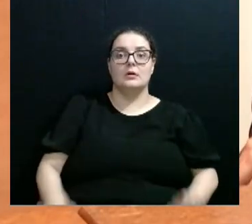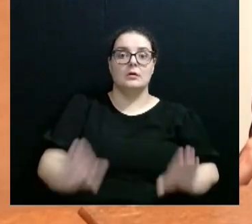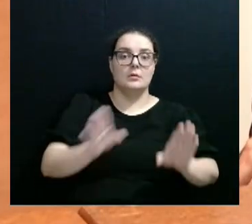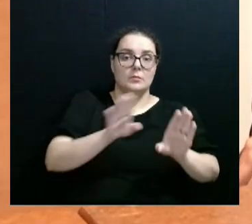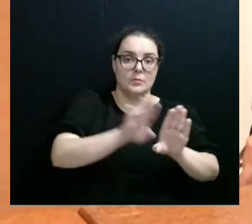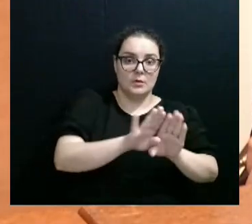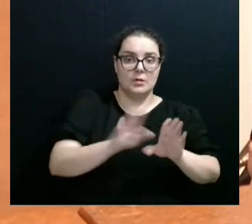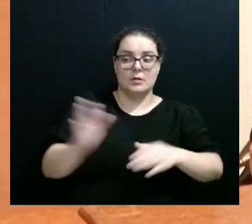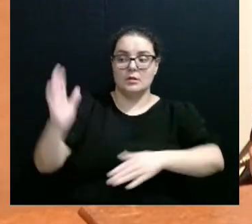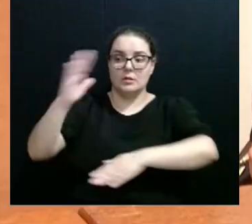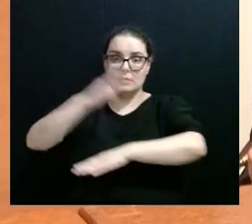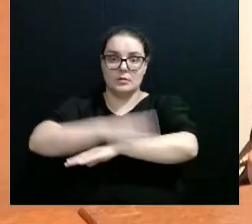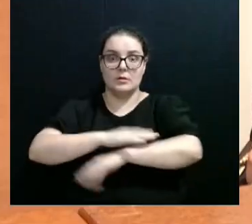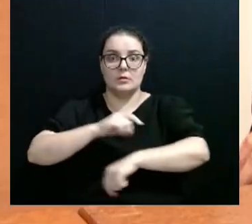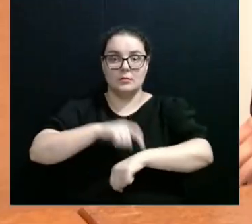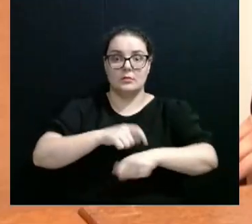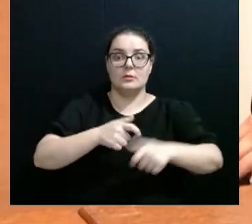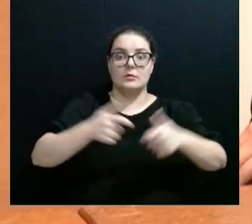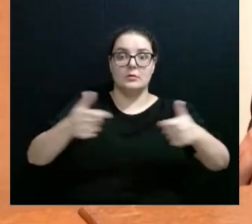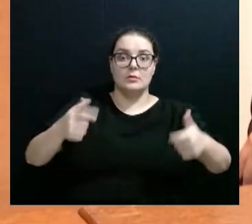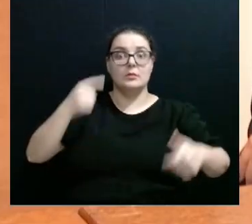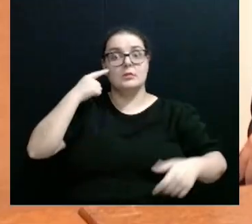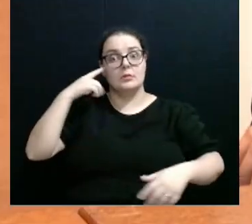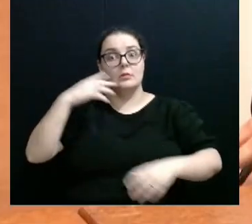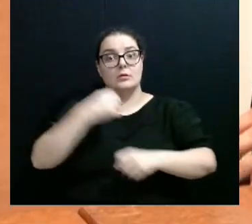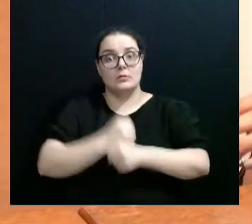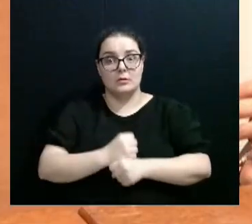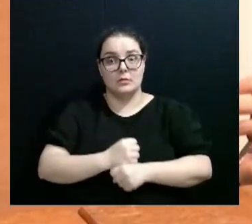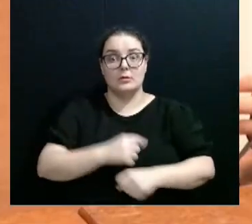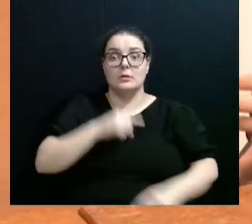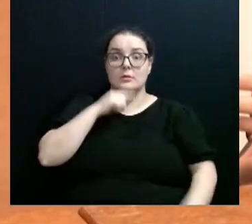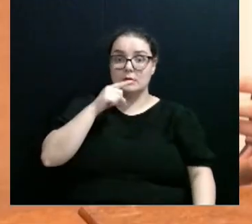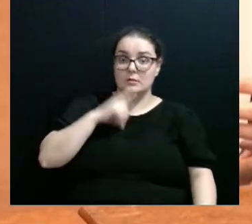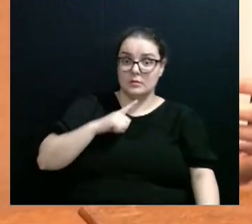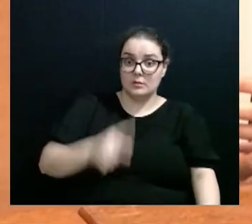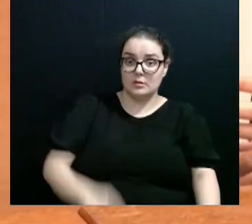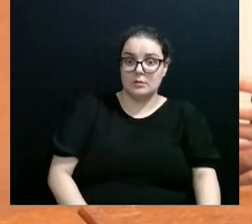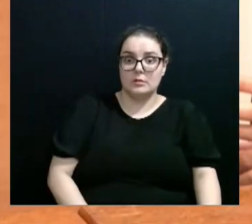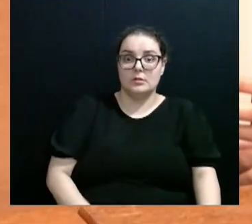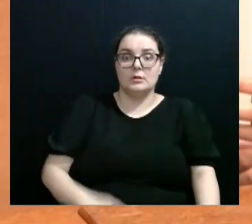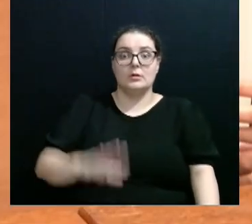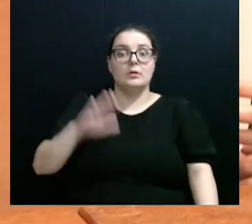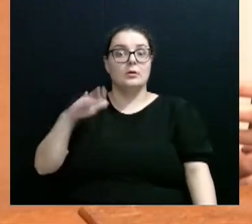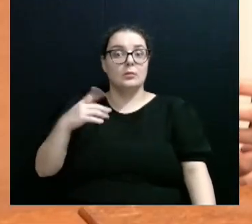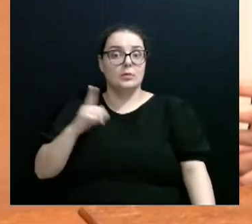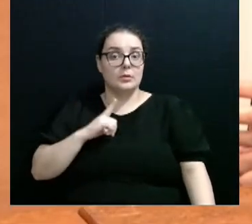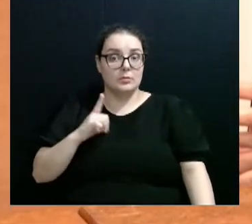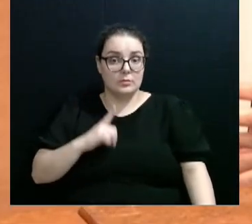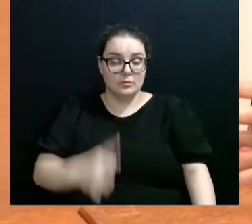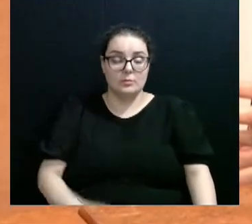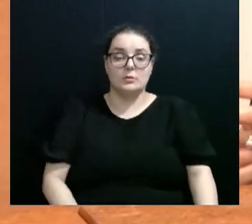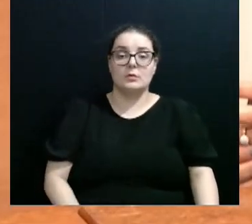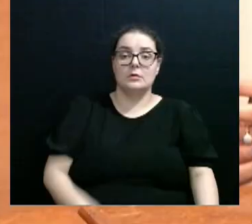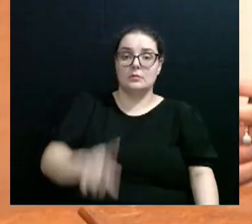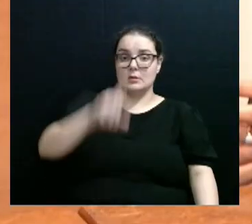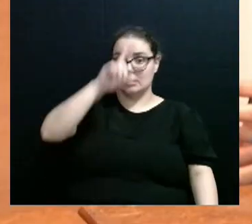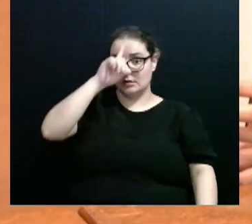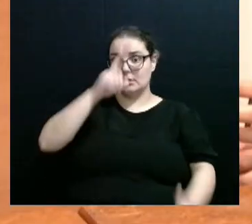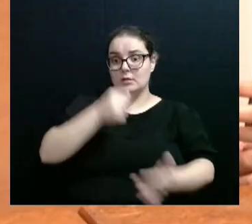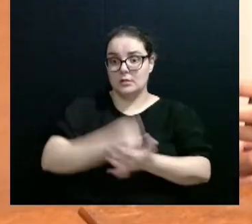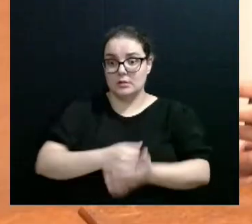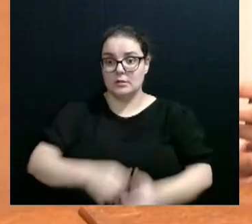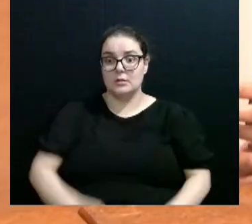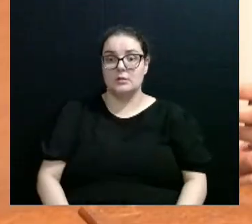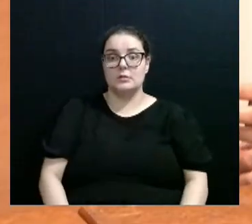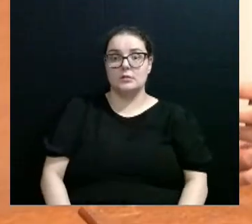de horário de uma forma geral e está dando dúvida. Quando houve a decisão que o prefeito nos